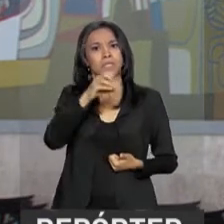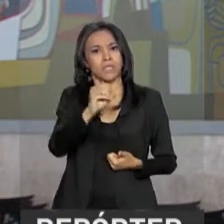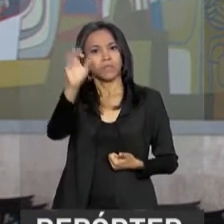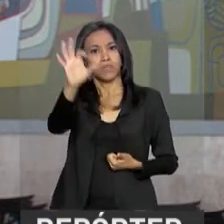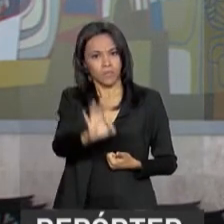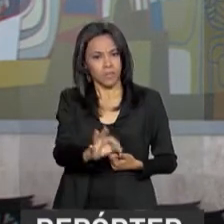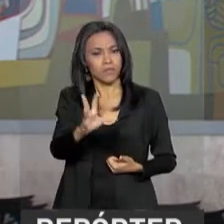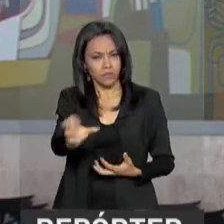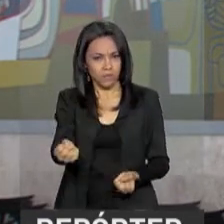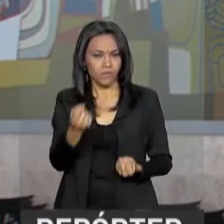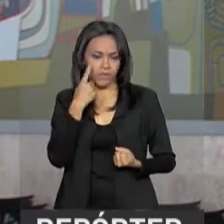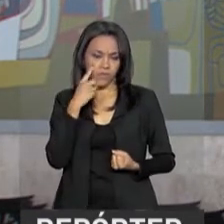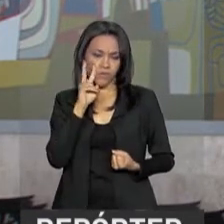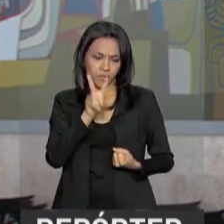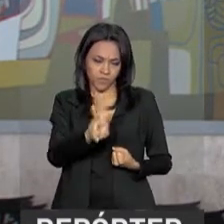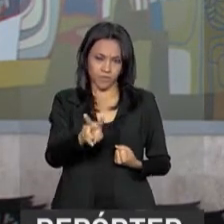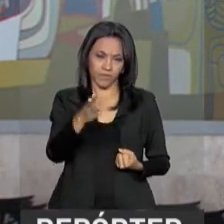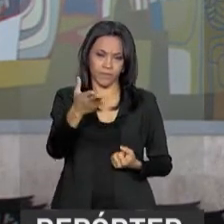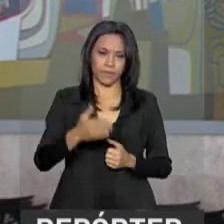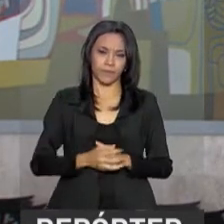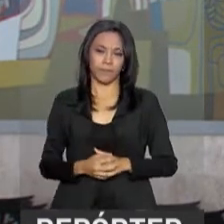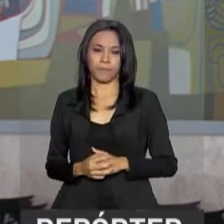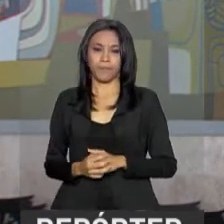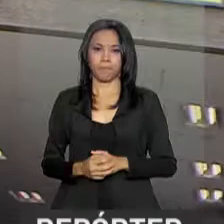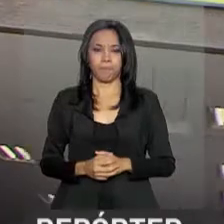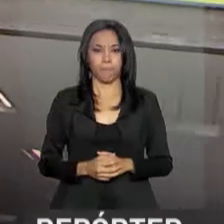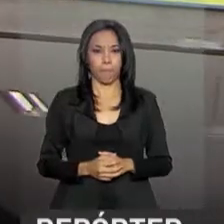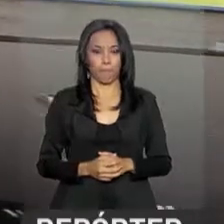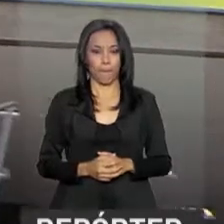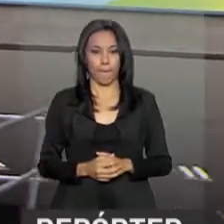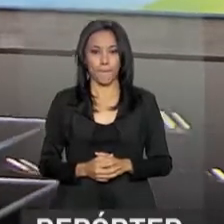estatais. Vamos ver na reportagem de Pablo Mundim.